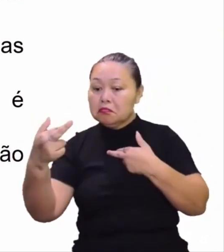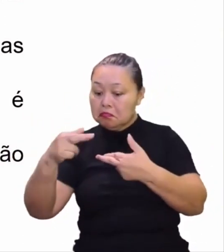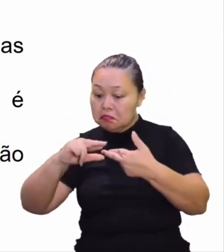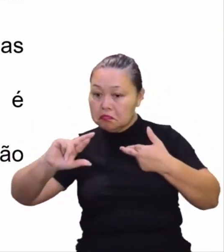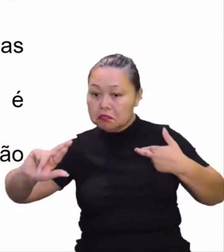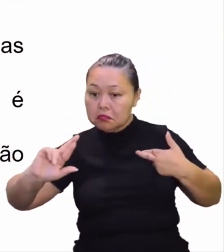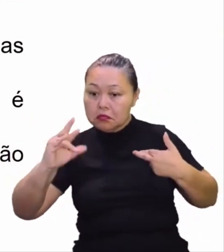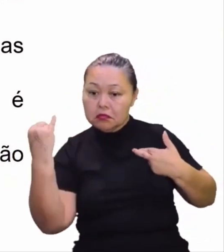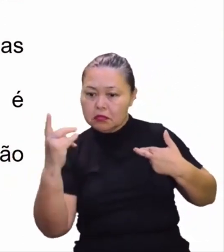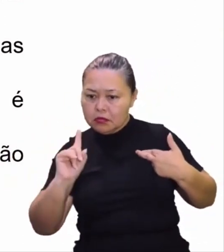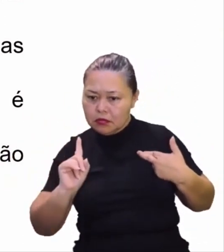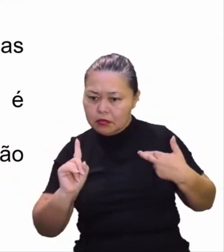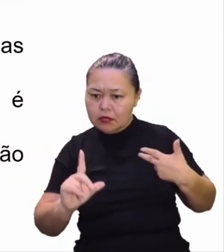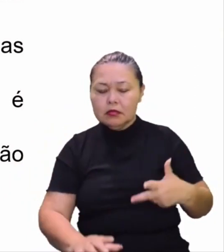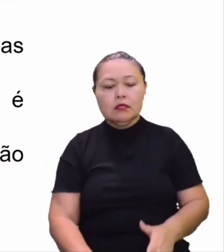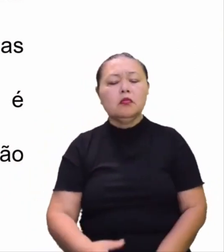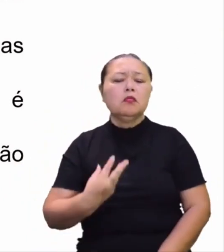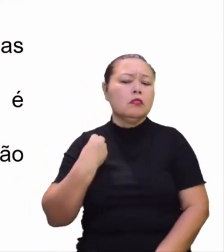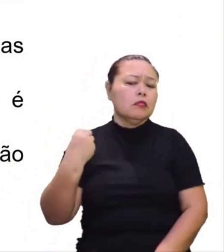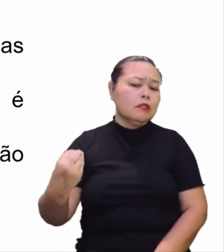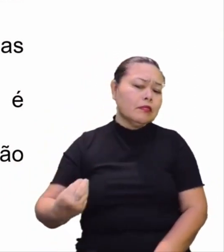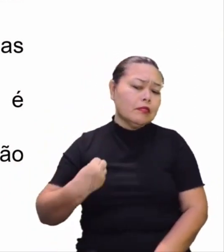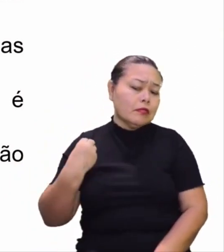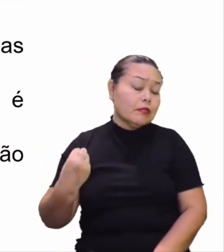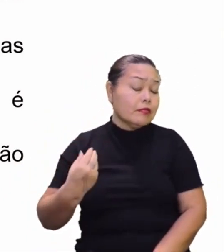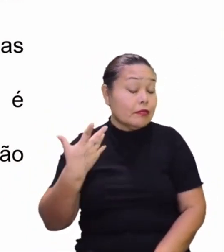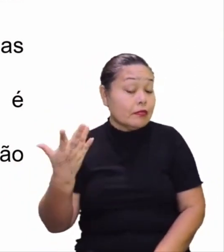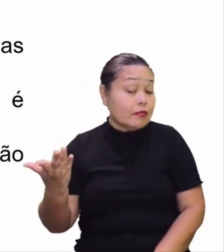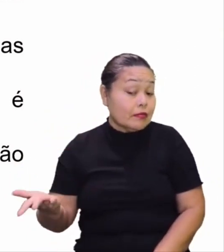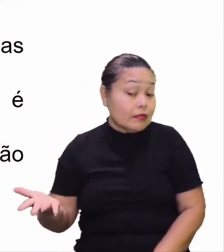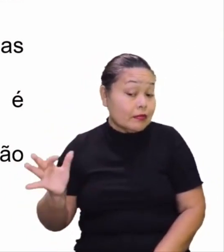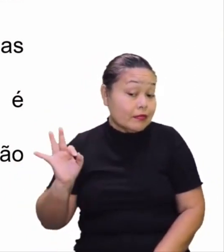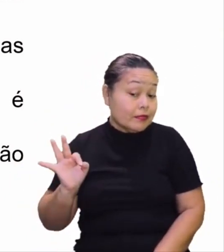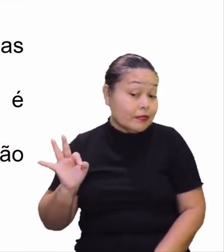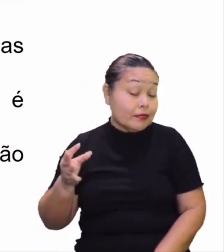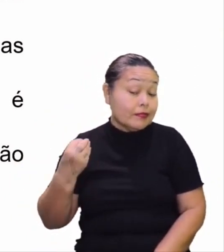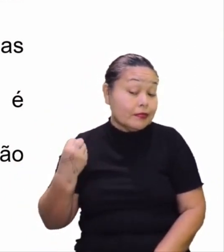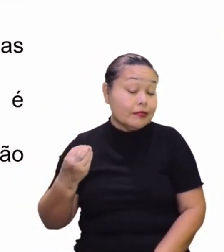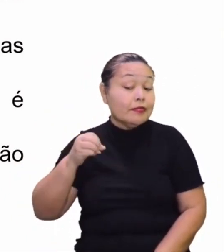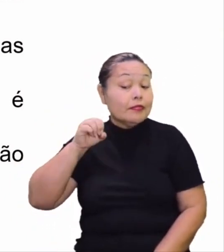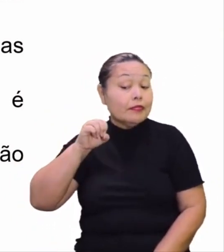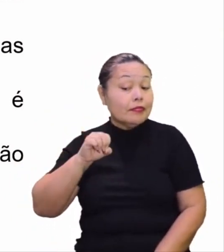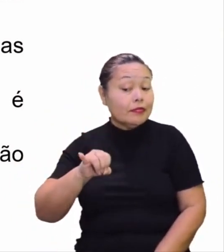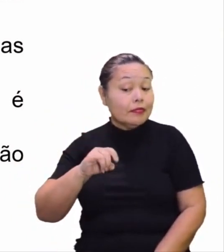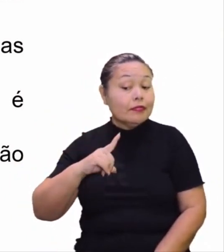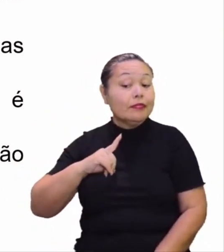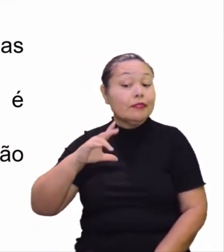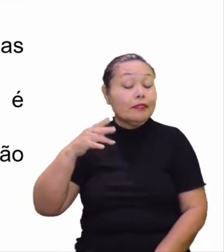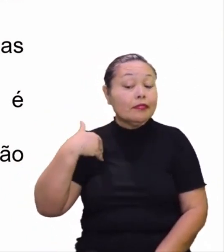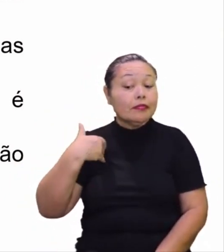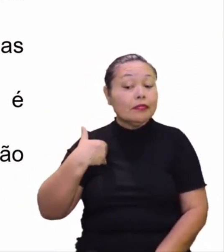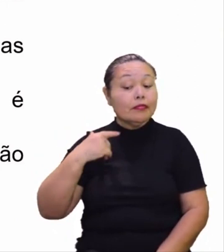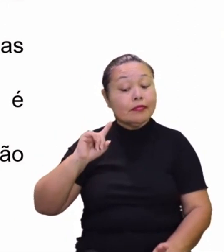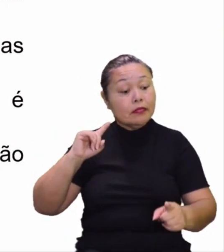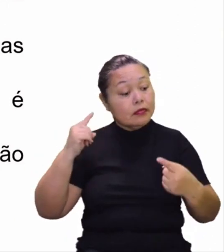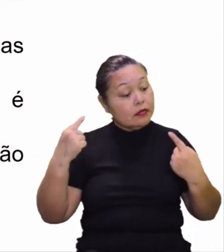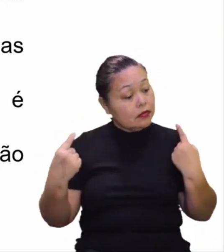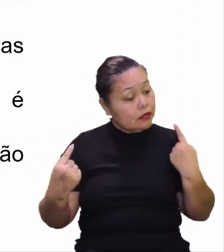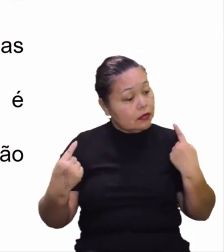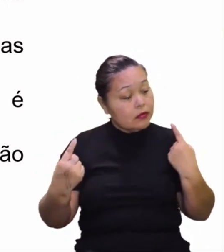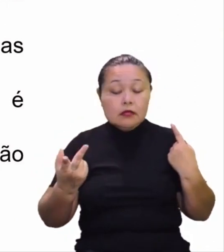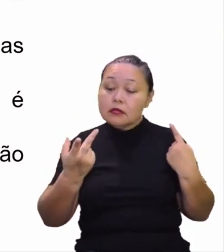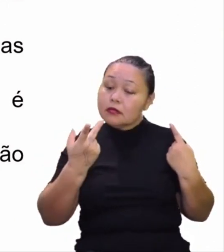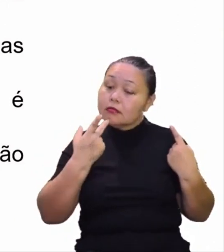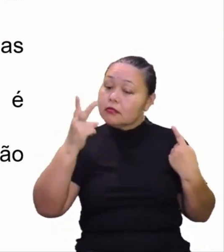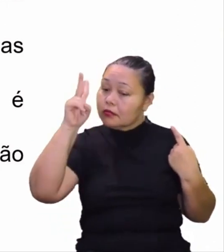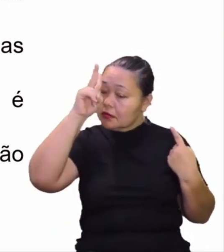se relacionam em importância. Como que pode ser esta correta se está sendo contraditória